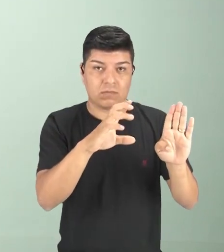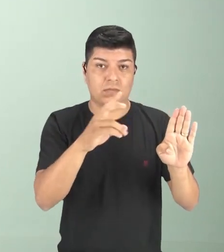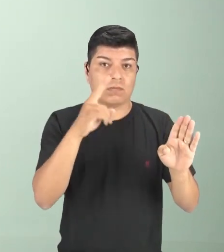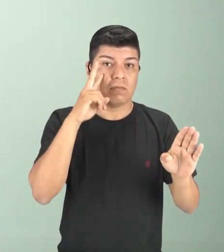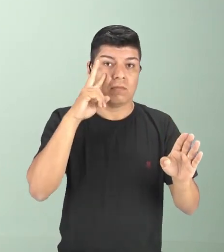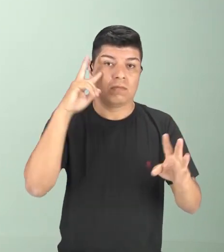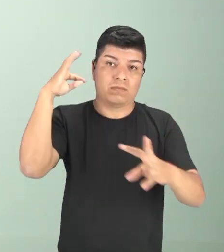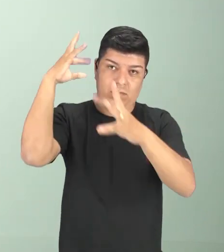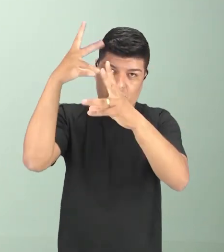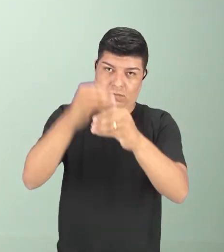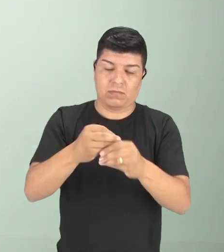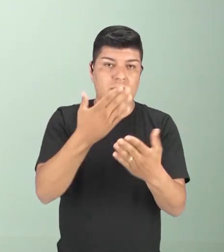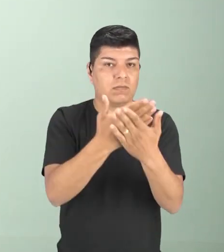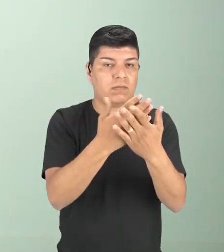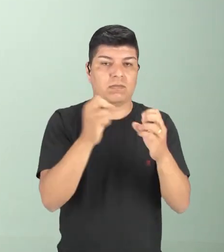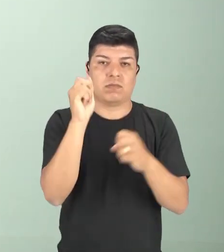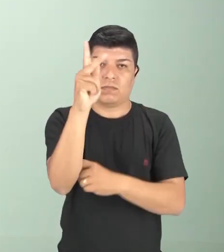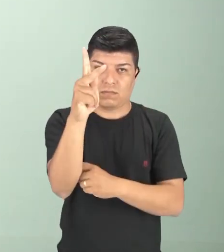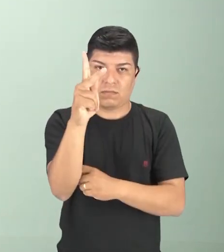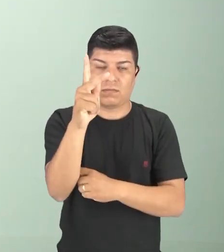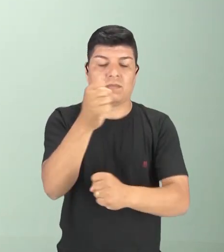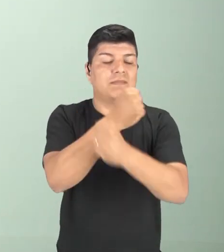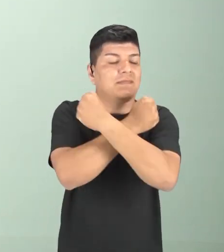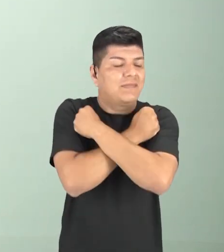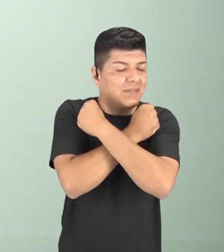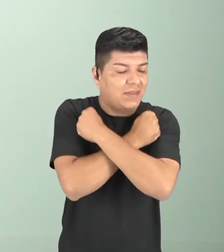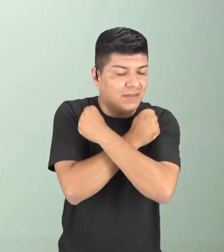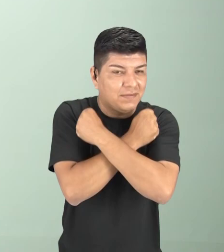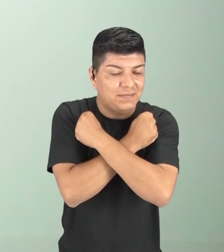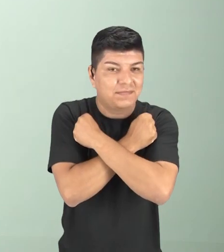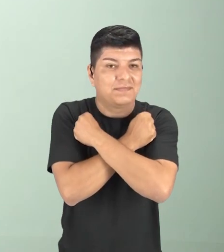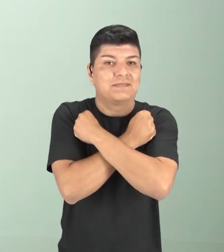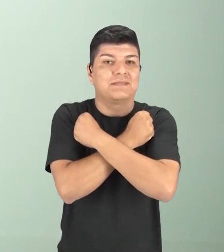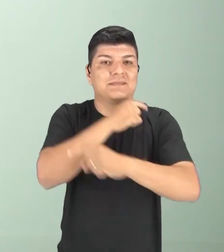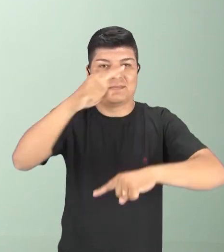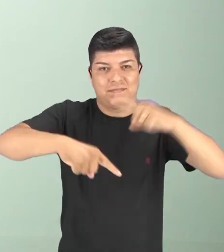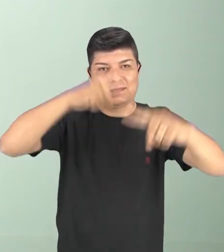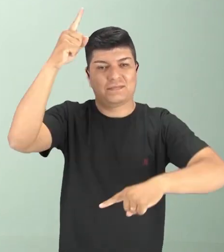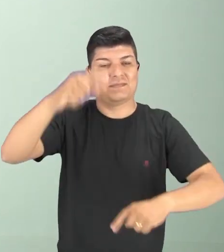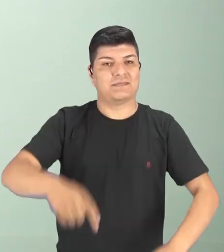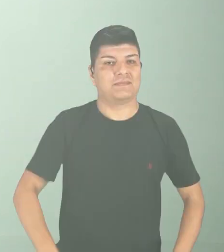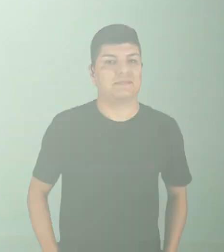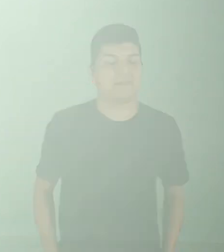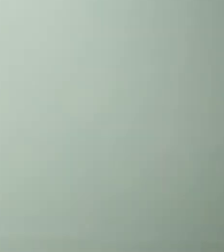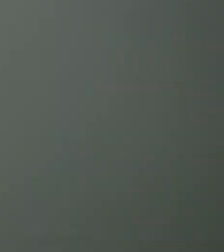rever as nossas aulas, ok? Um grande abraço e sucesso!